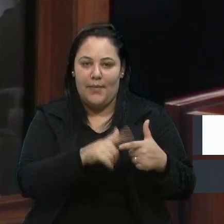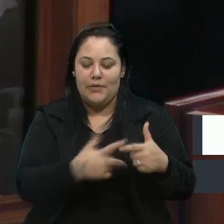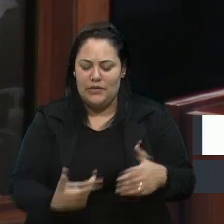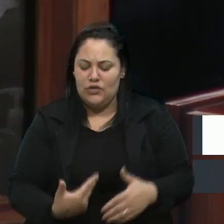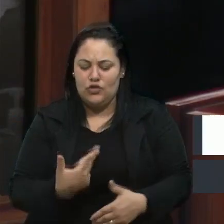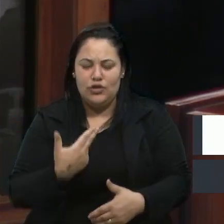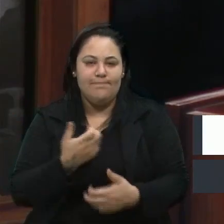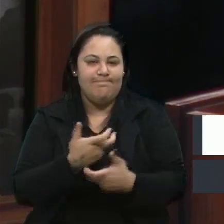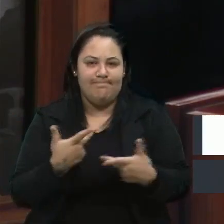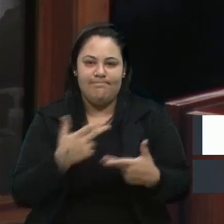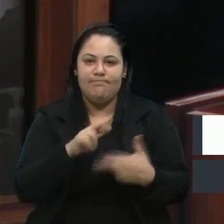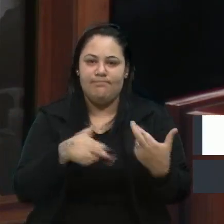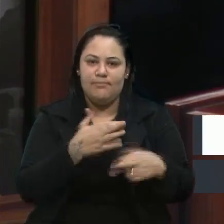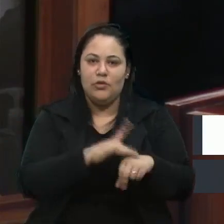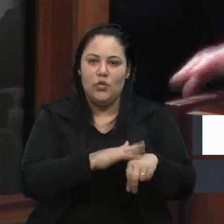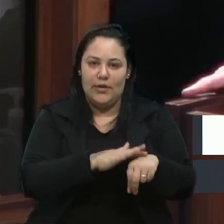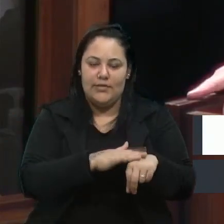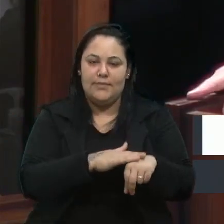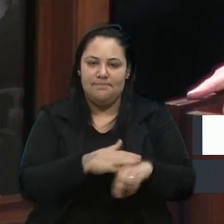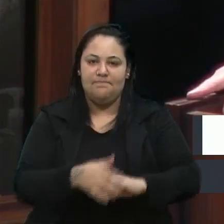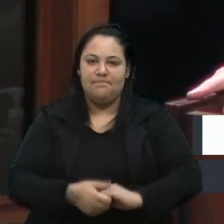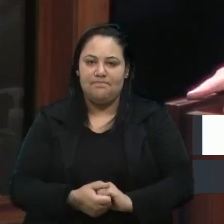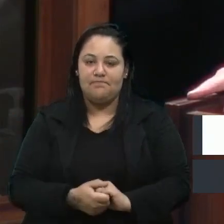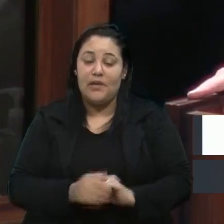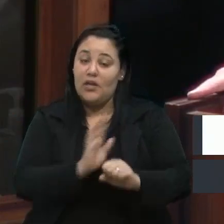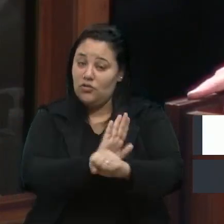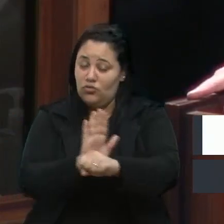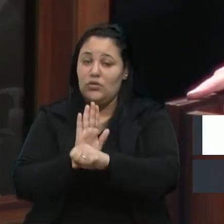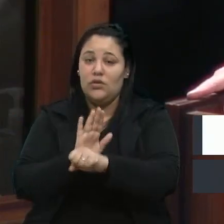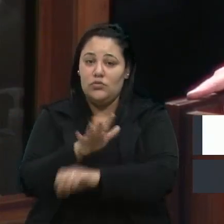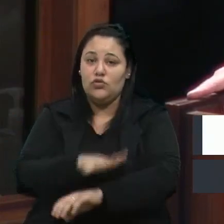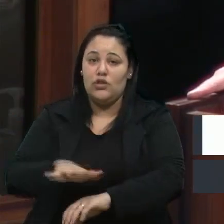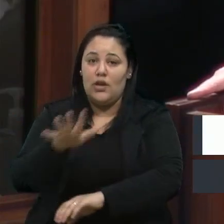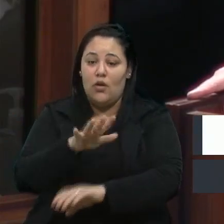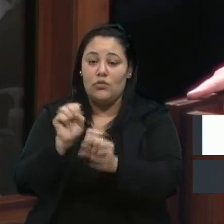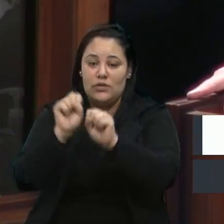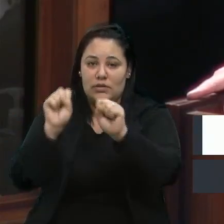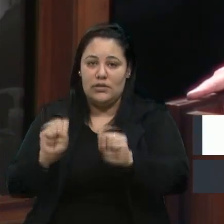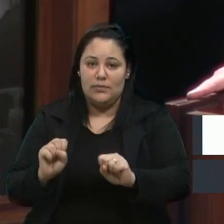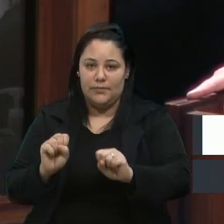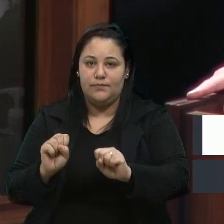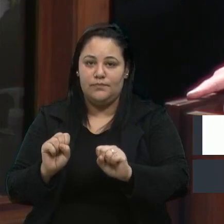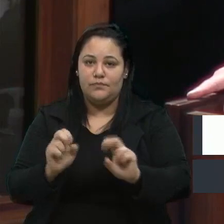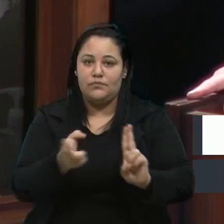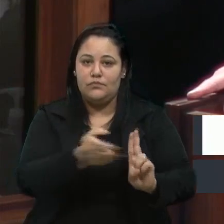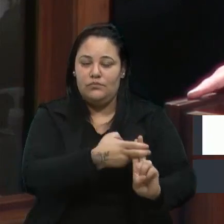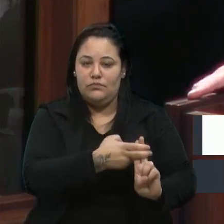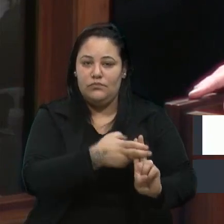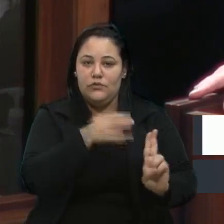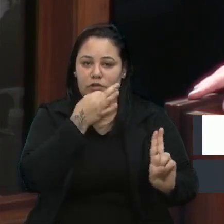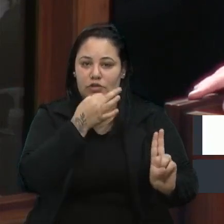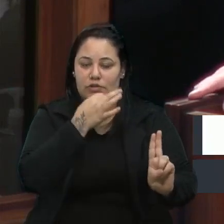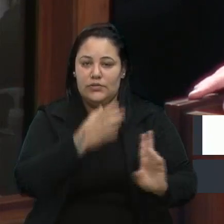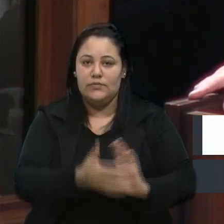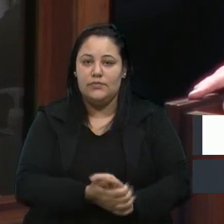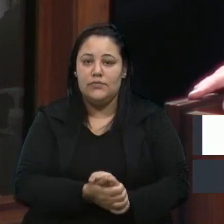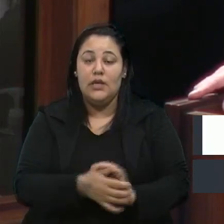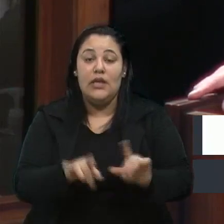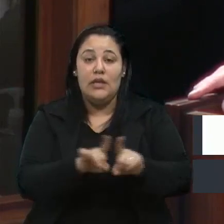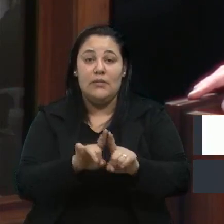a mais para serem feitas e ajudar como um todo também o sistema de saúde de Caxias do Sul. Também, uma emenda